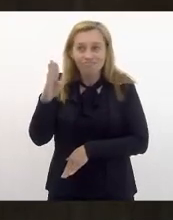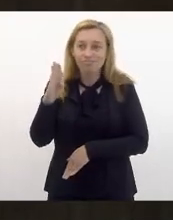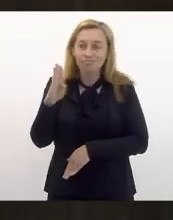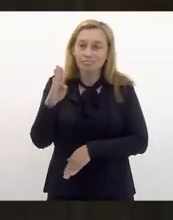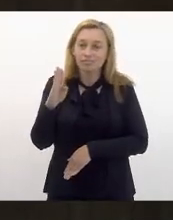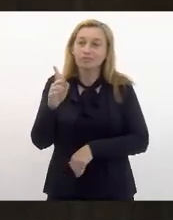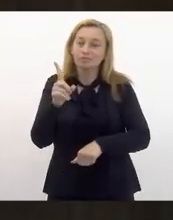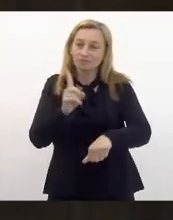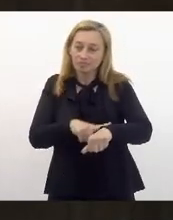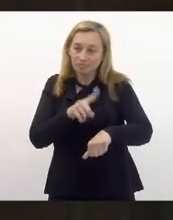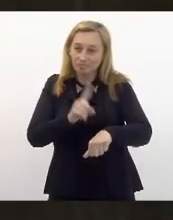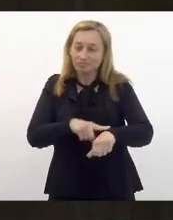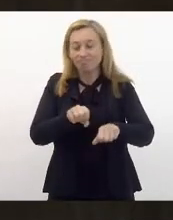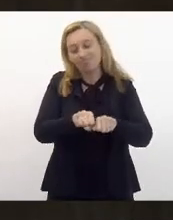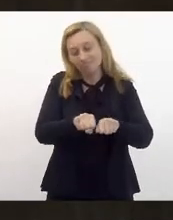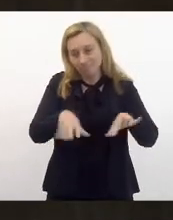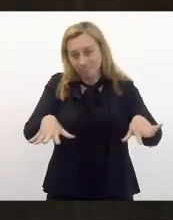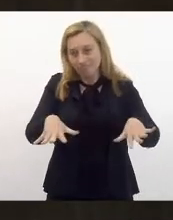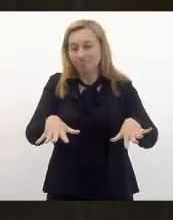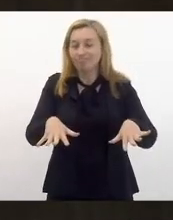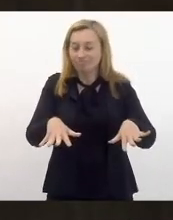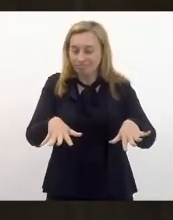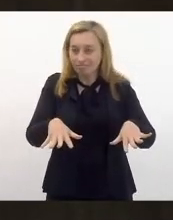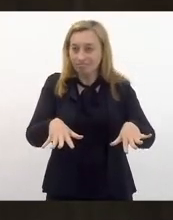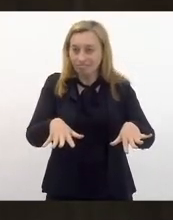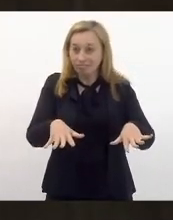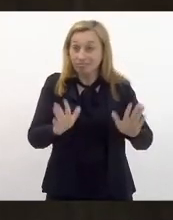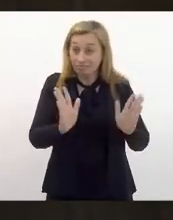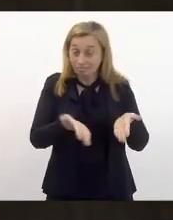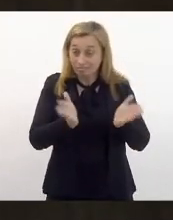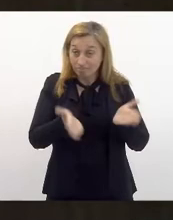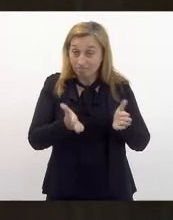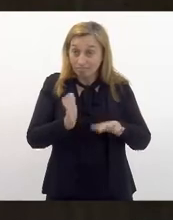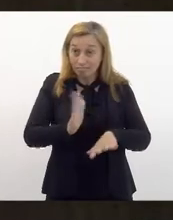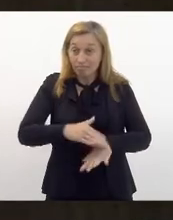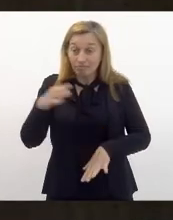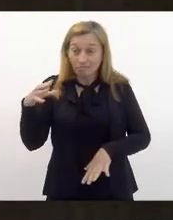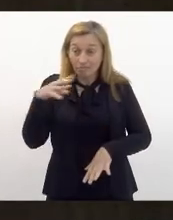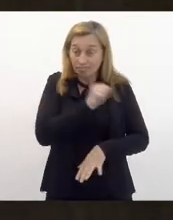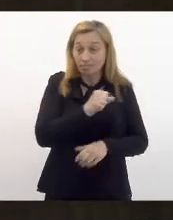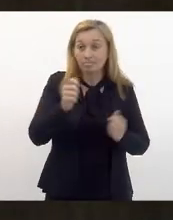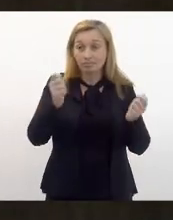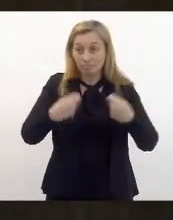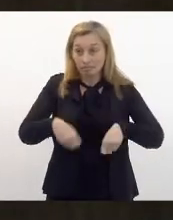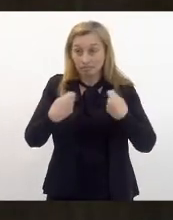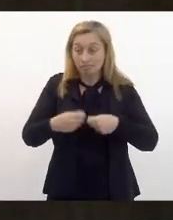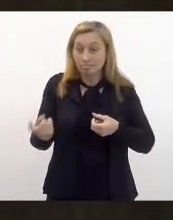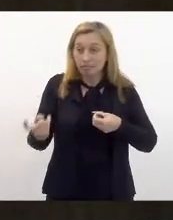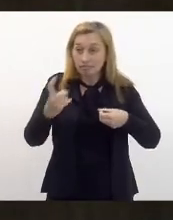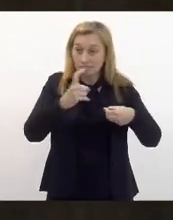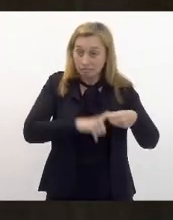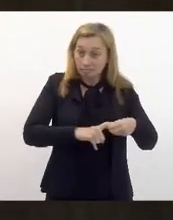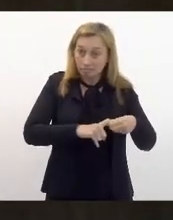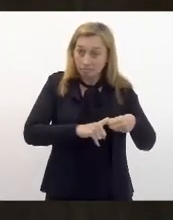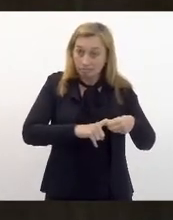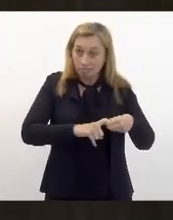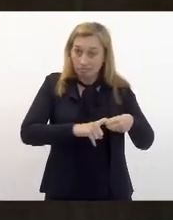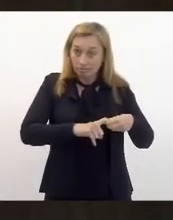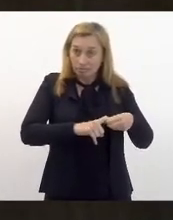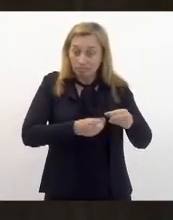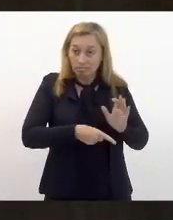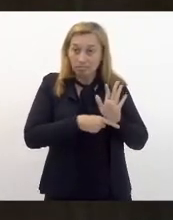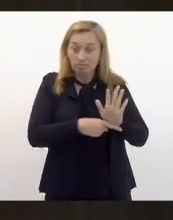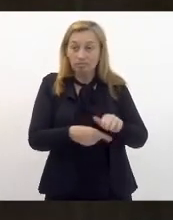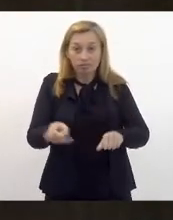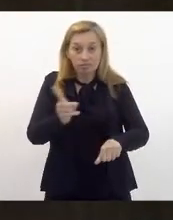pelo tempo do pandemia era teria agora mais urgência preciso que na volta para recuperar esse